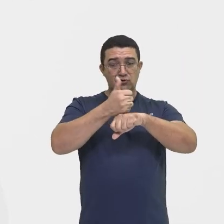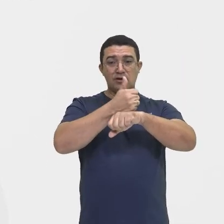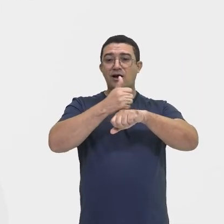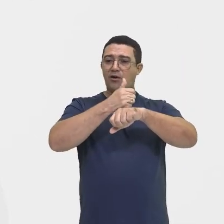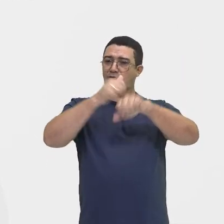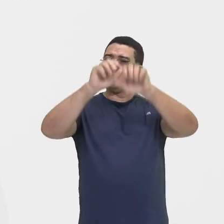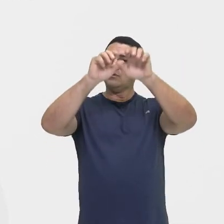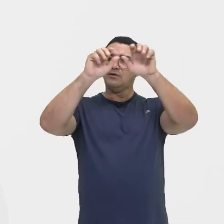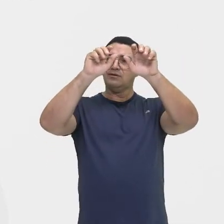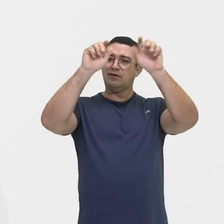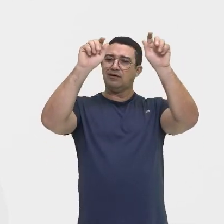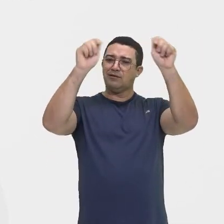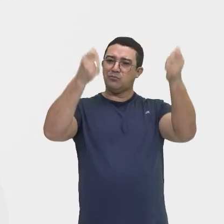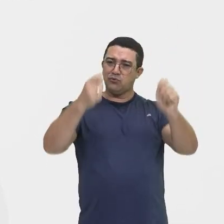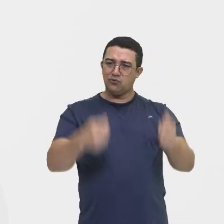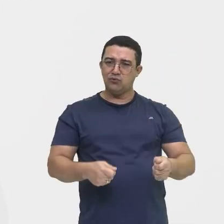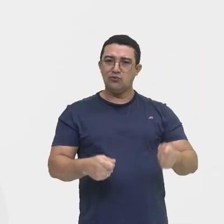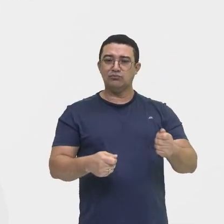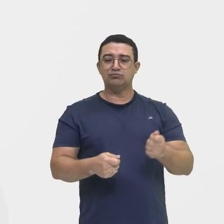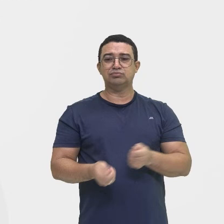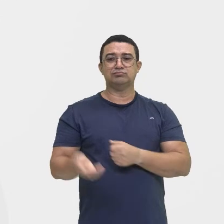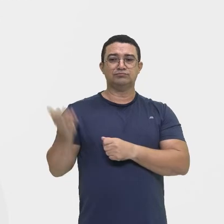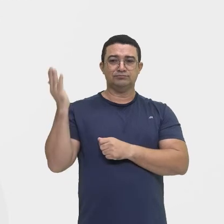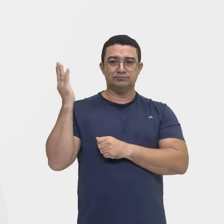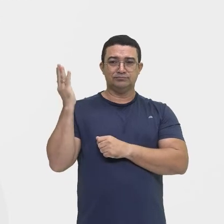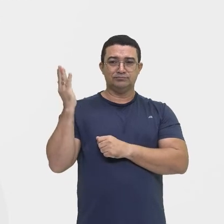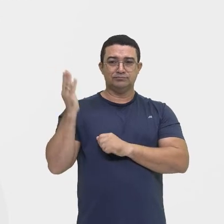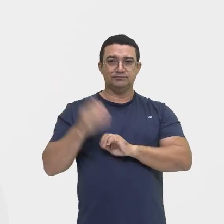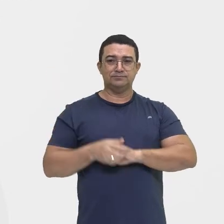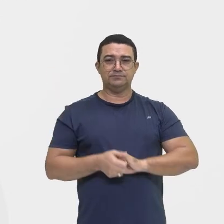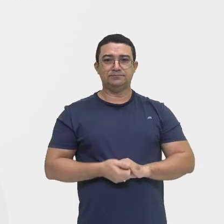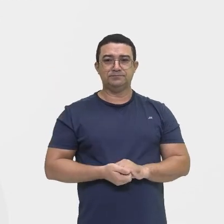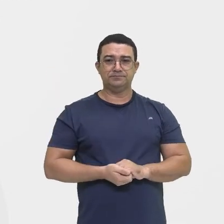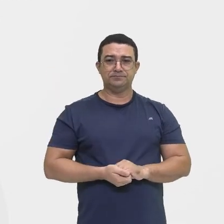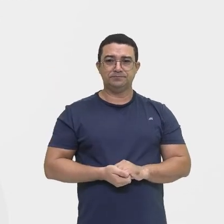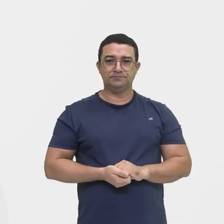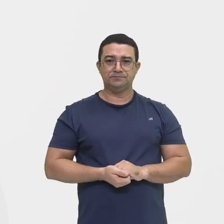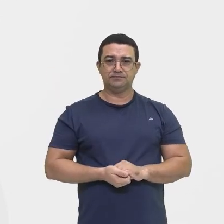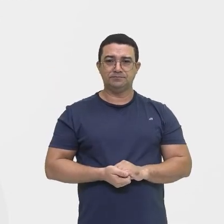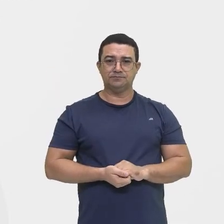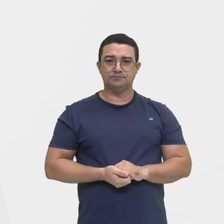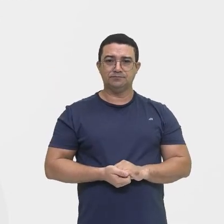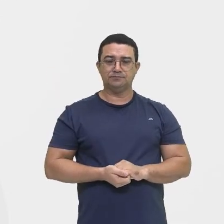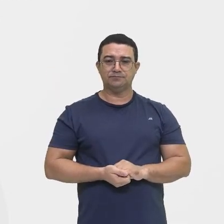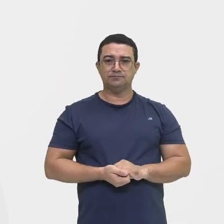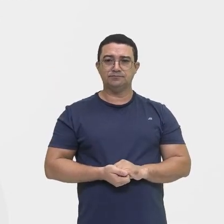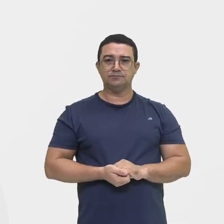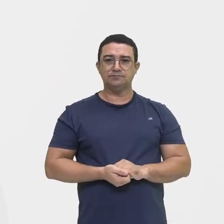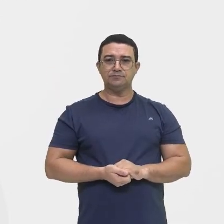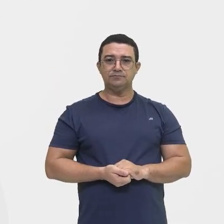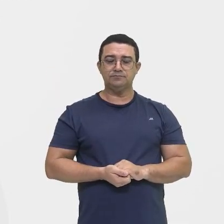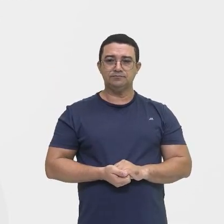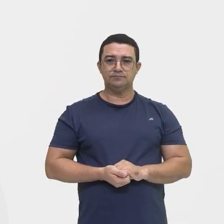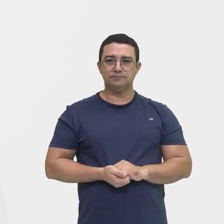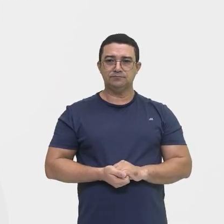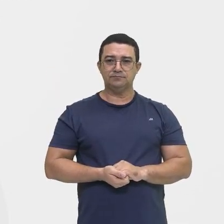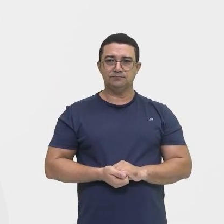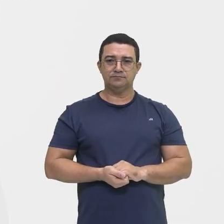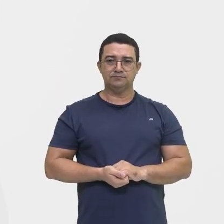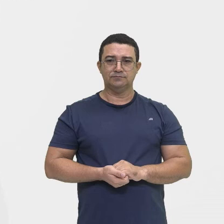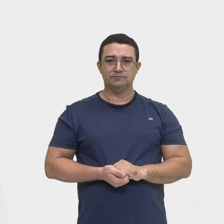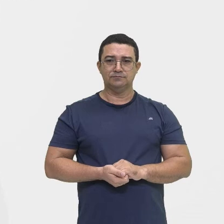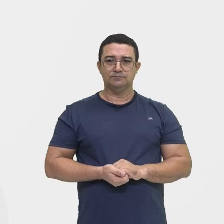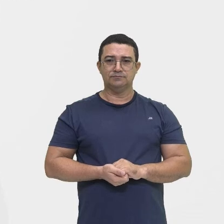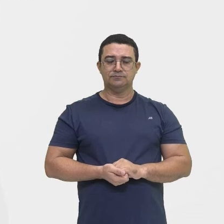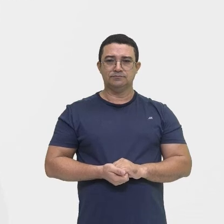Vasarely, Richard Agnieszka, Brigitte Harley, Adi Haddad, Frank Stella, Carlos Cruz, Jesus Rafael